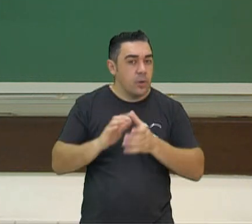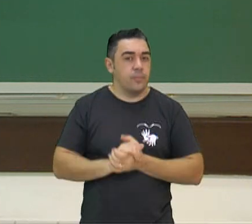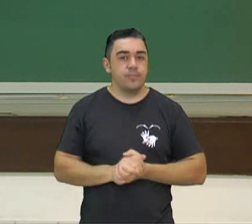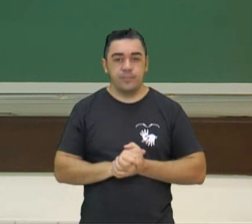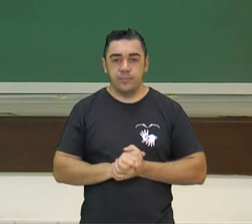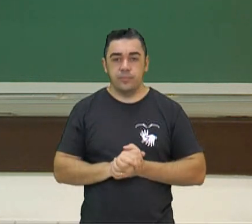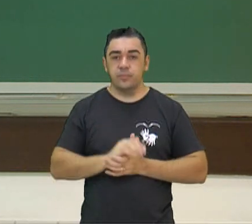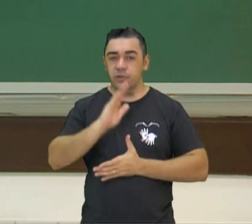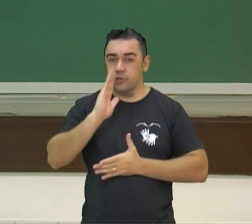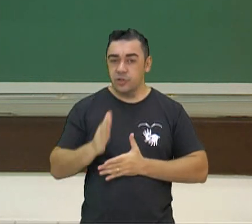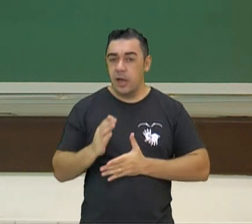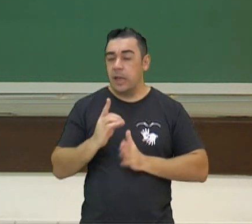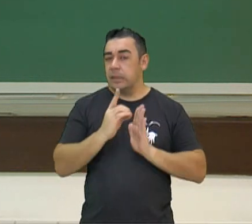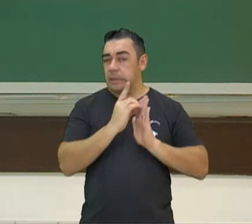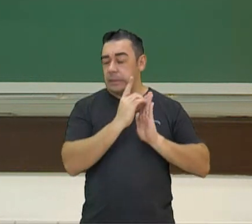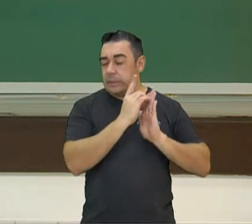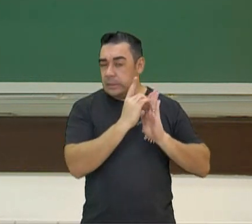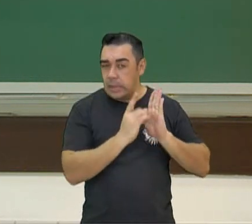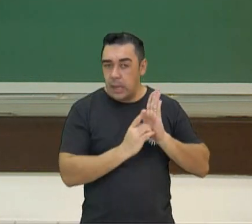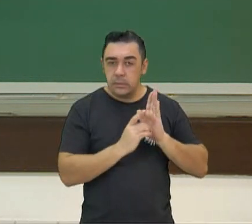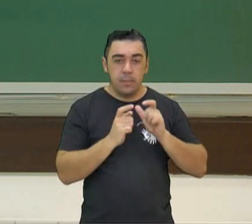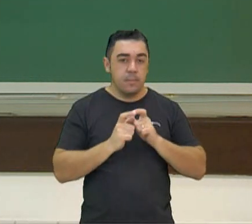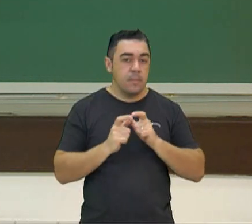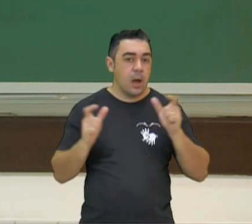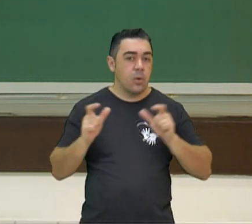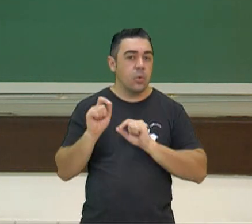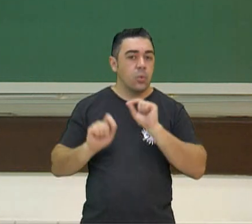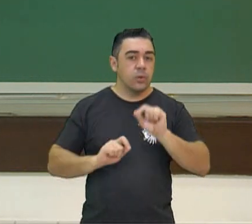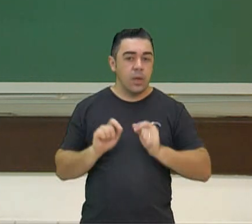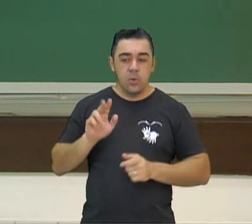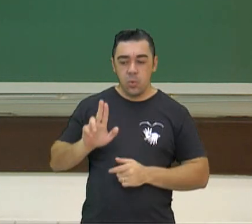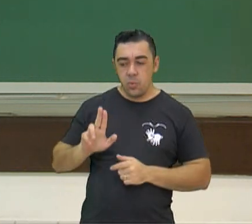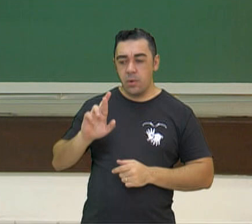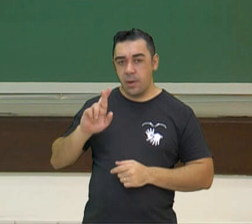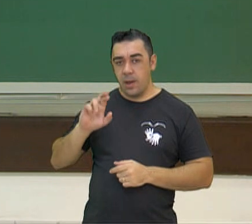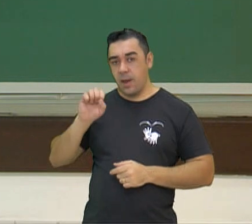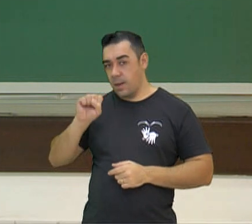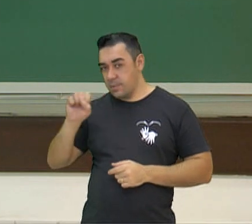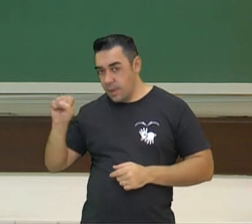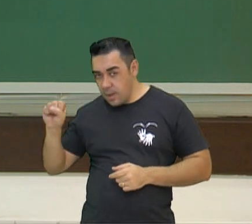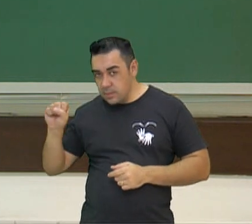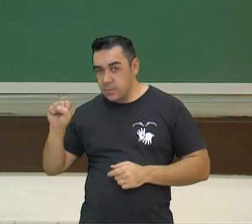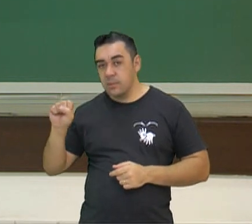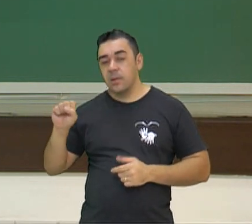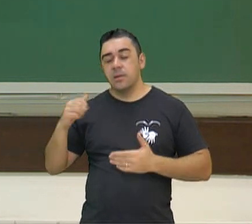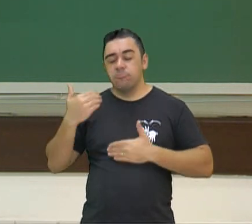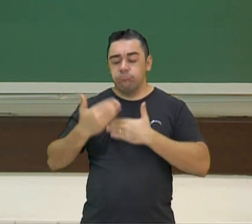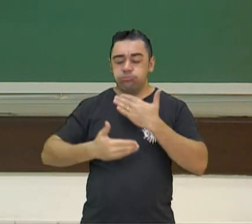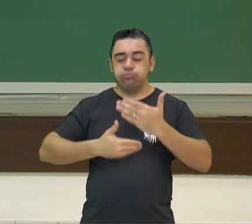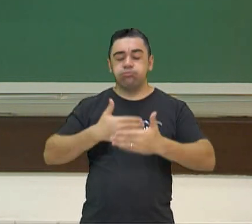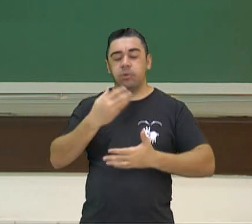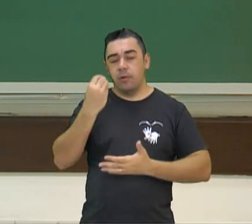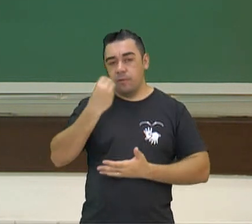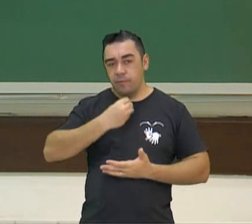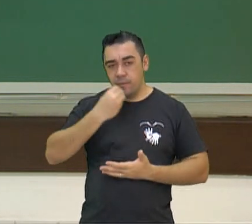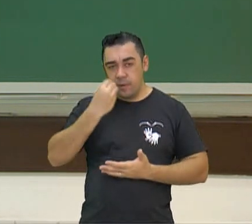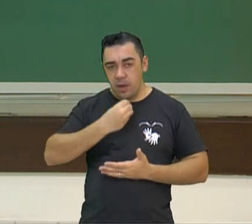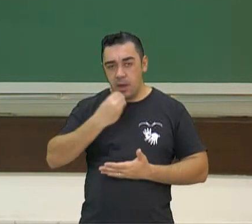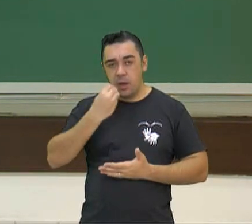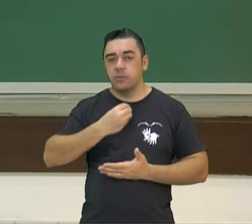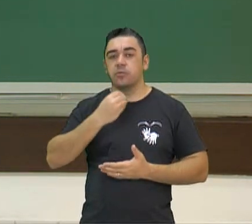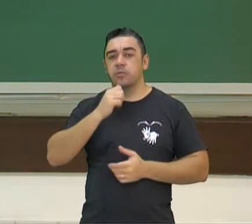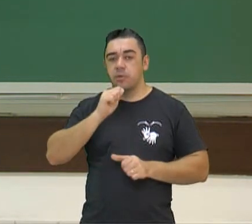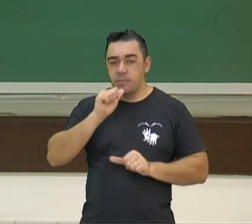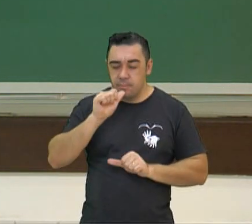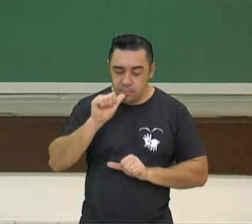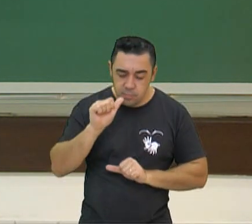esteve durante décadas sob o poder da União das Repúblicas Socialistas Soviéticas, que se enfraqueceu quando a União das